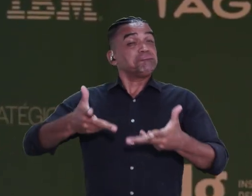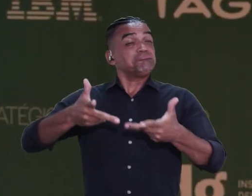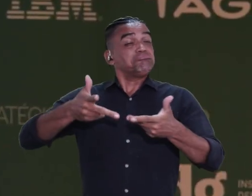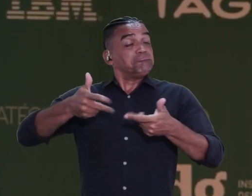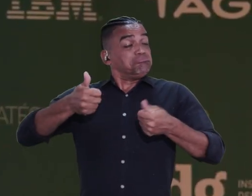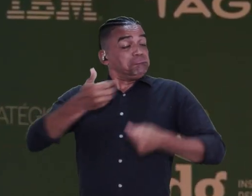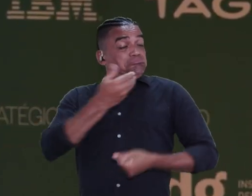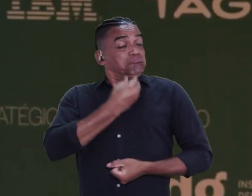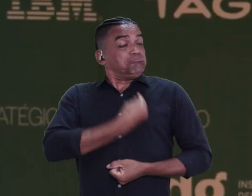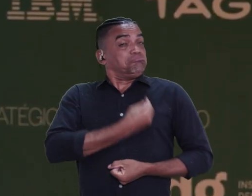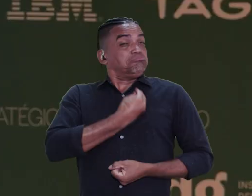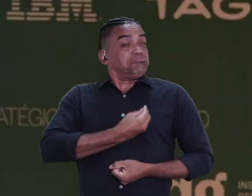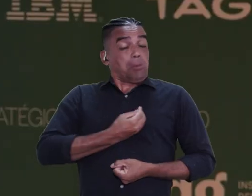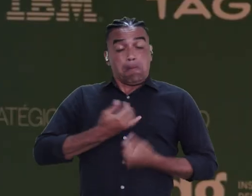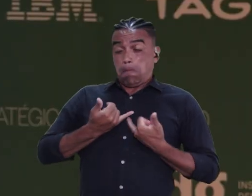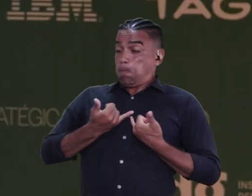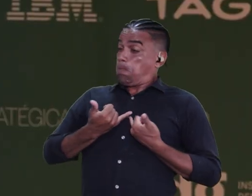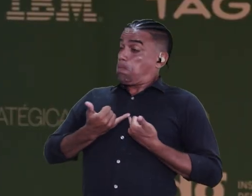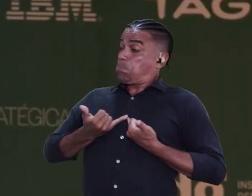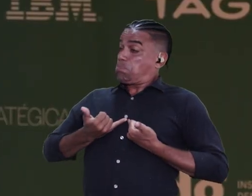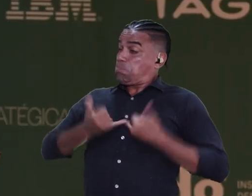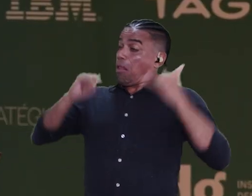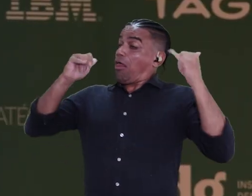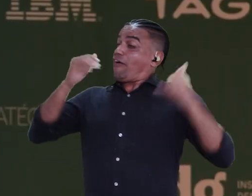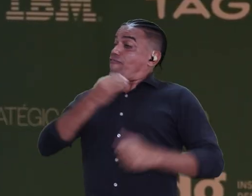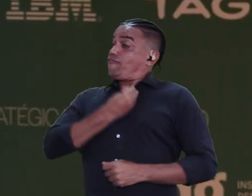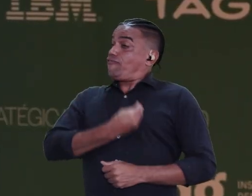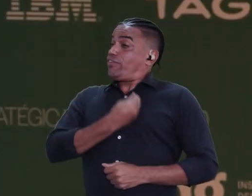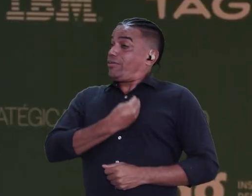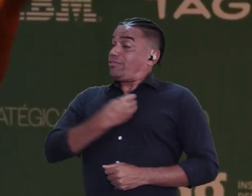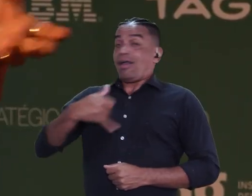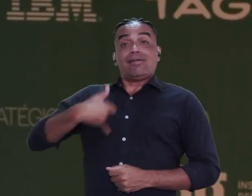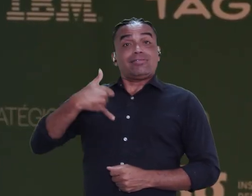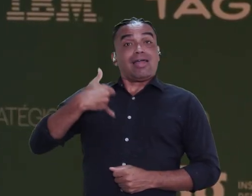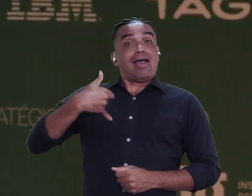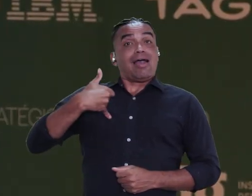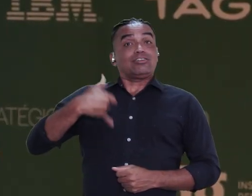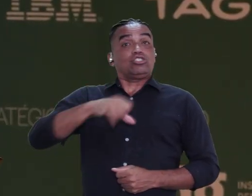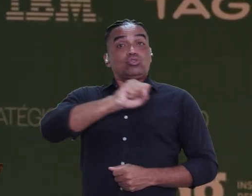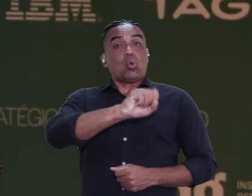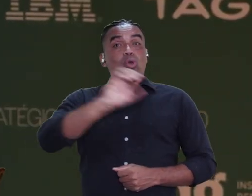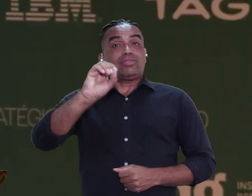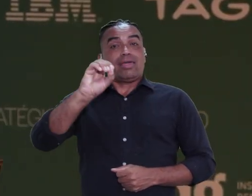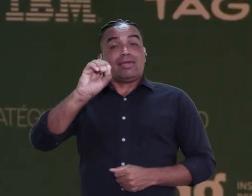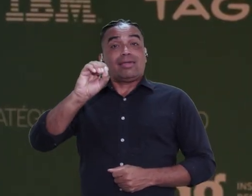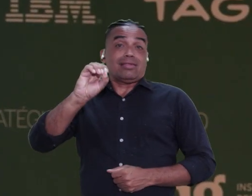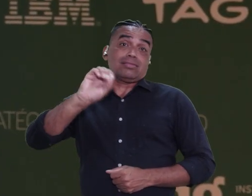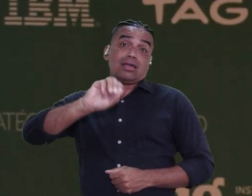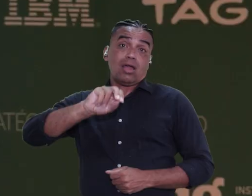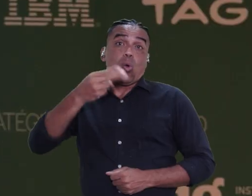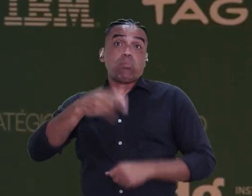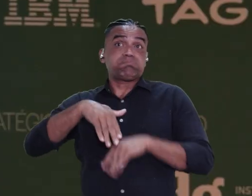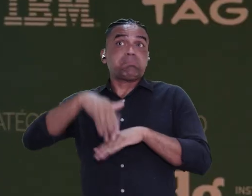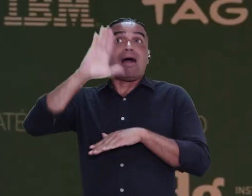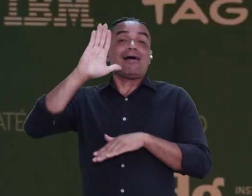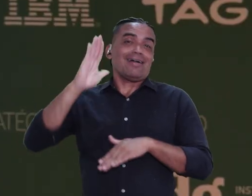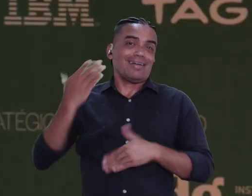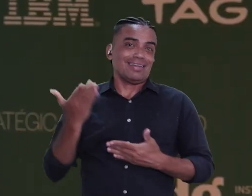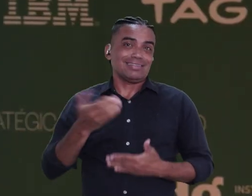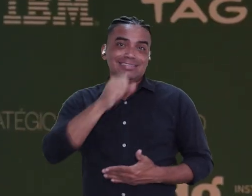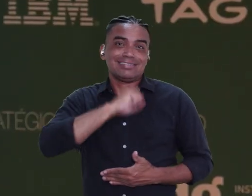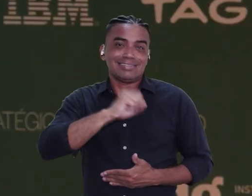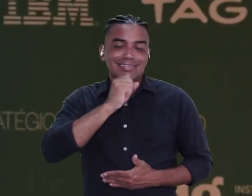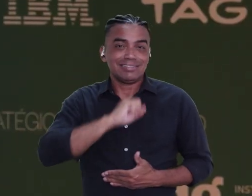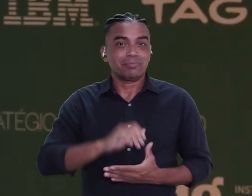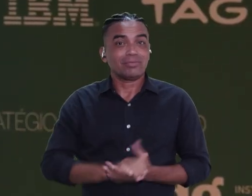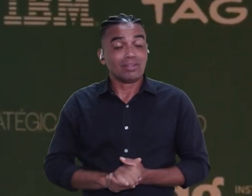cheio de vitalidade, de energia vital aos 80 ou mais. Então, essa é uma